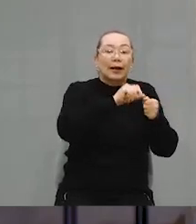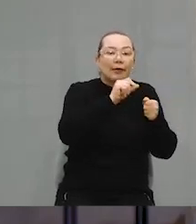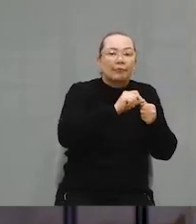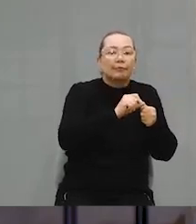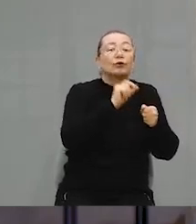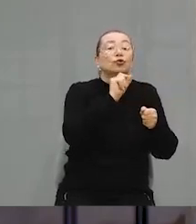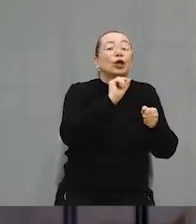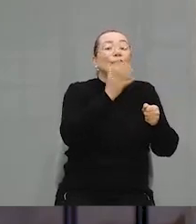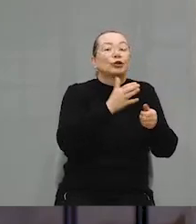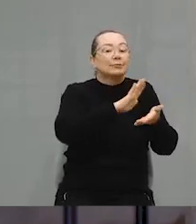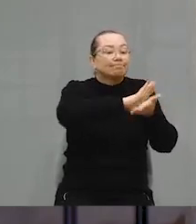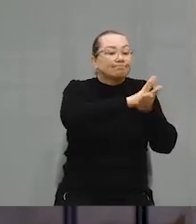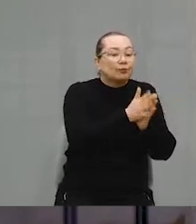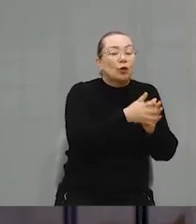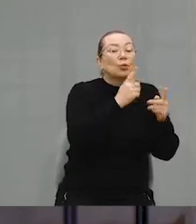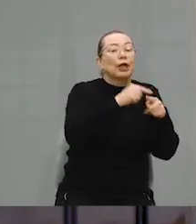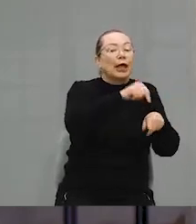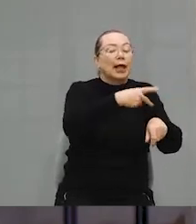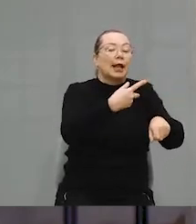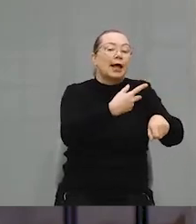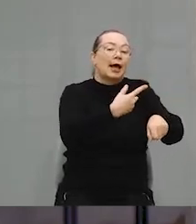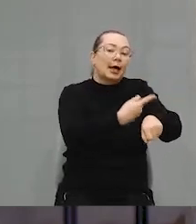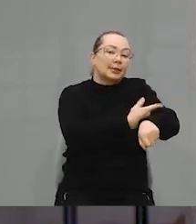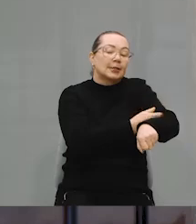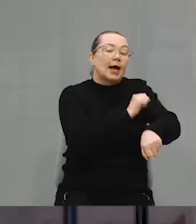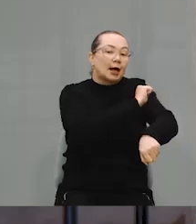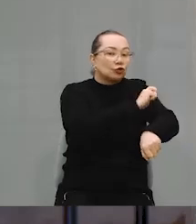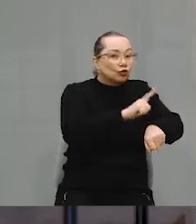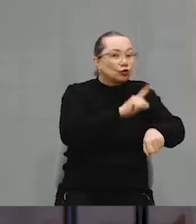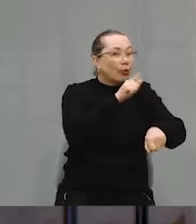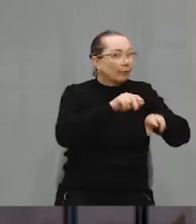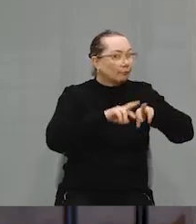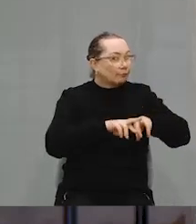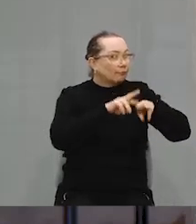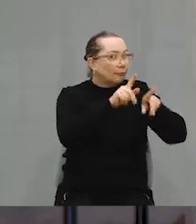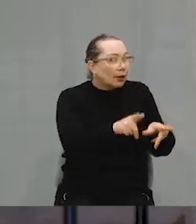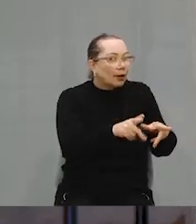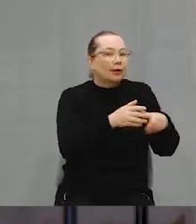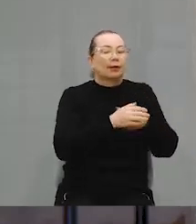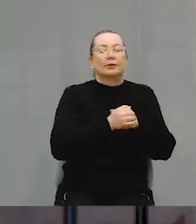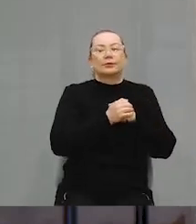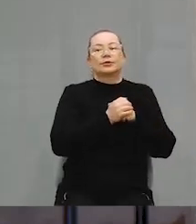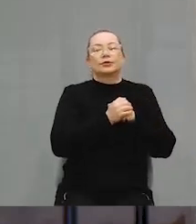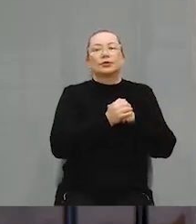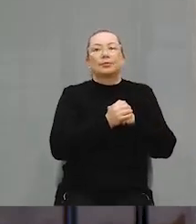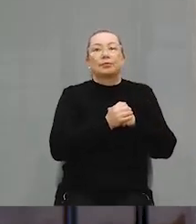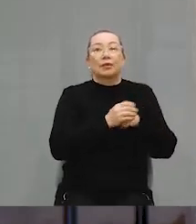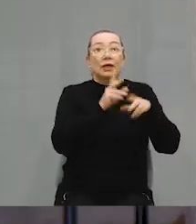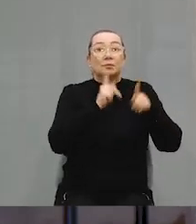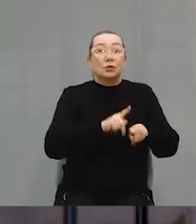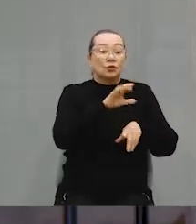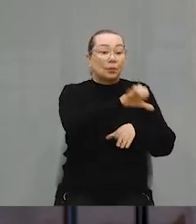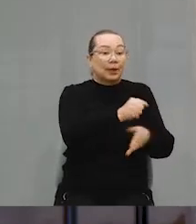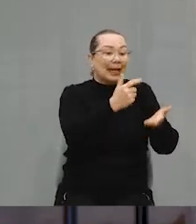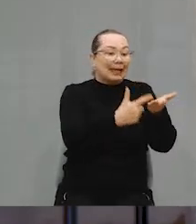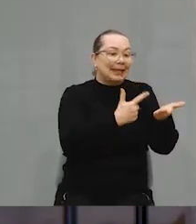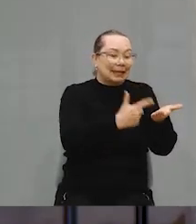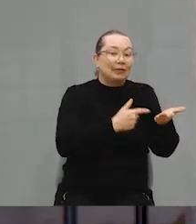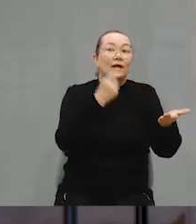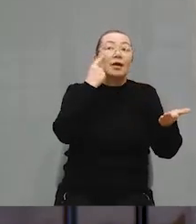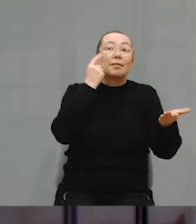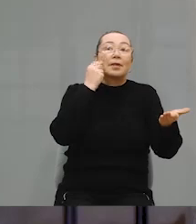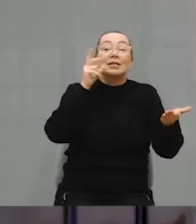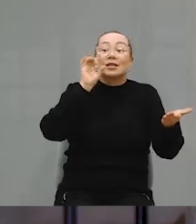discriminação que ela sofreu por ser azul, por ser diferente, né? Então, e as pessoas muitas vezes pegam o livro achando que vão pegar a